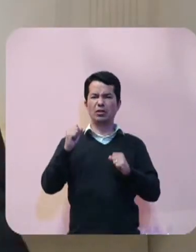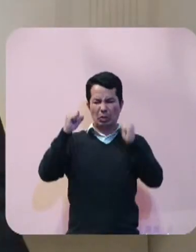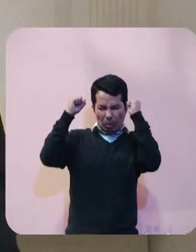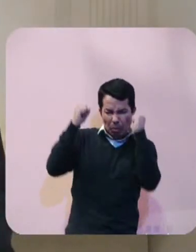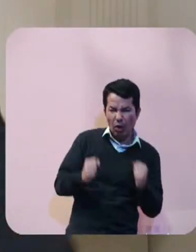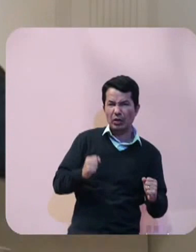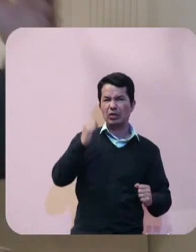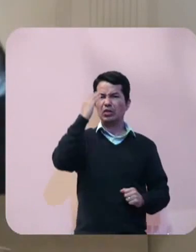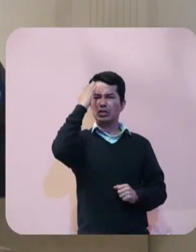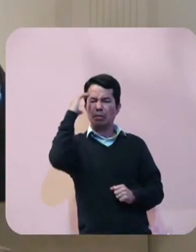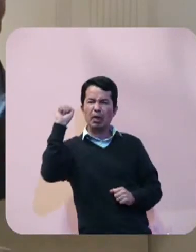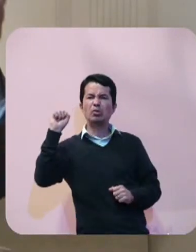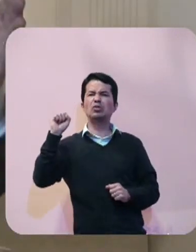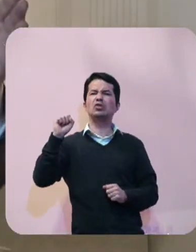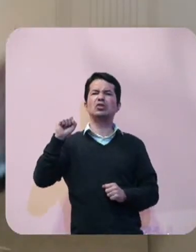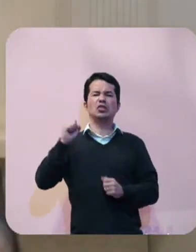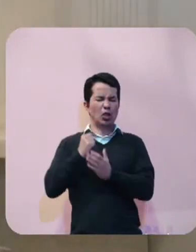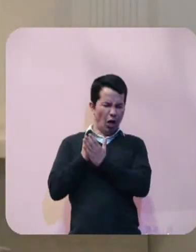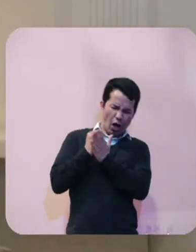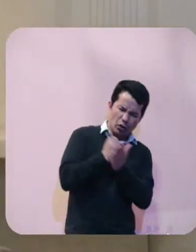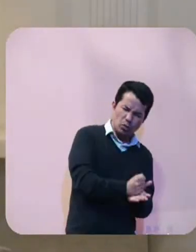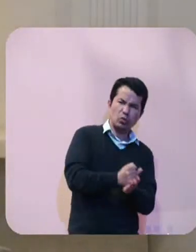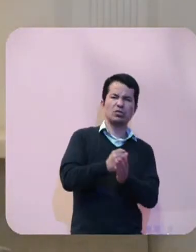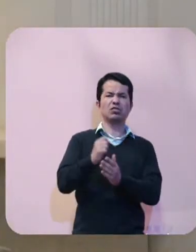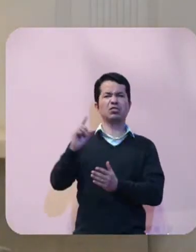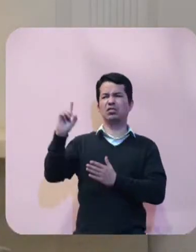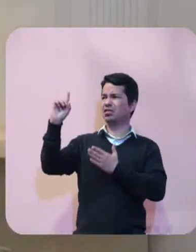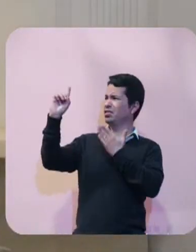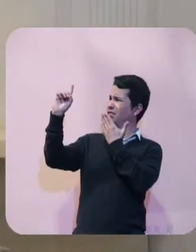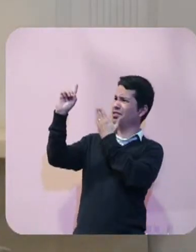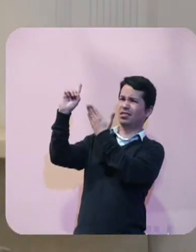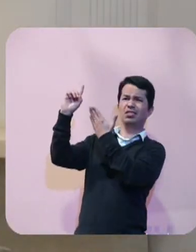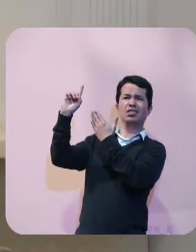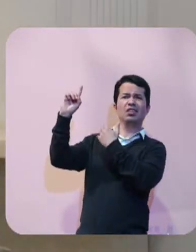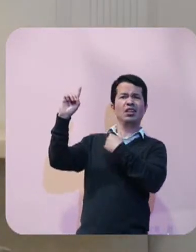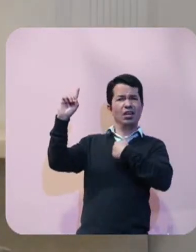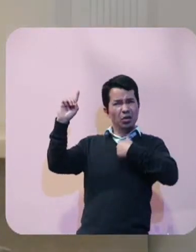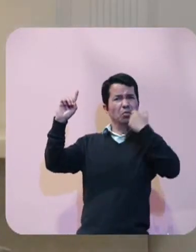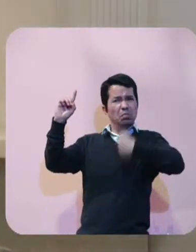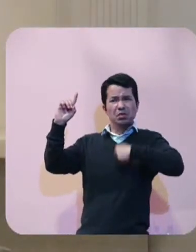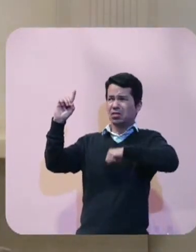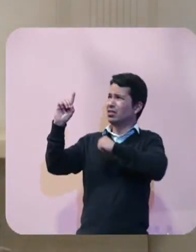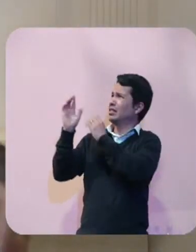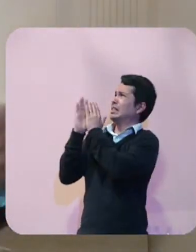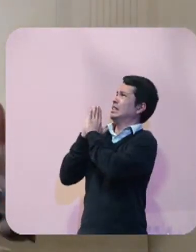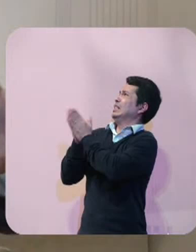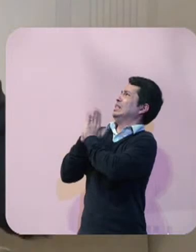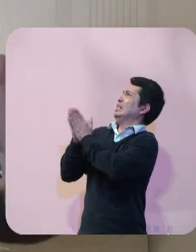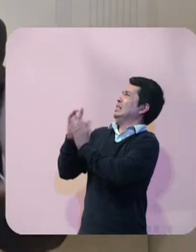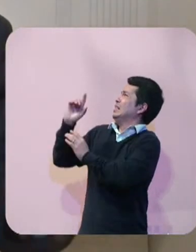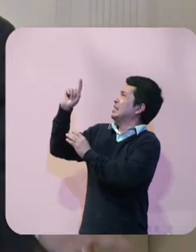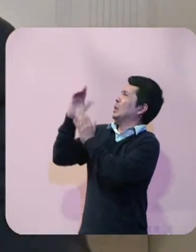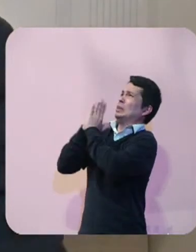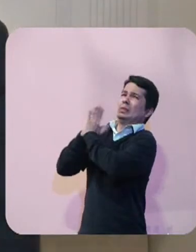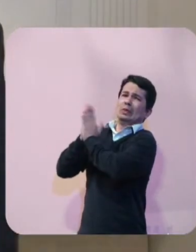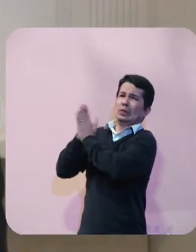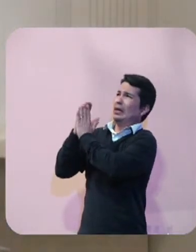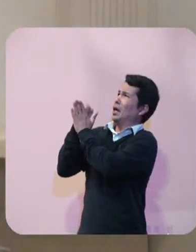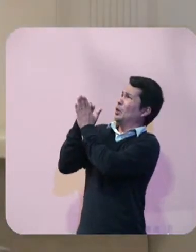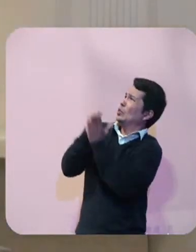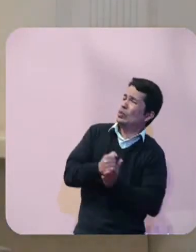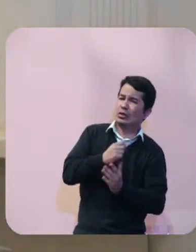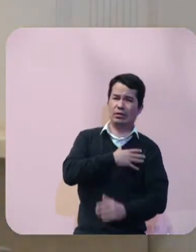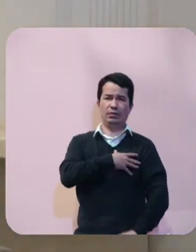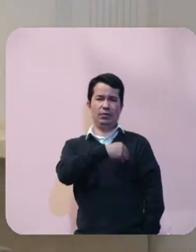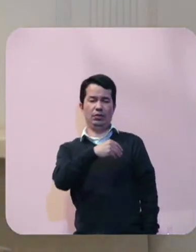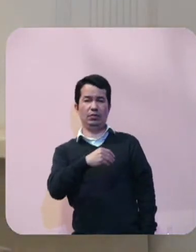é Ele. Então, insistentemente, nós vamos buscar a graça dEle. E depois ele vai dizer: intensamente